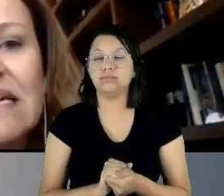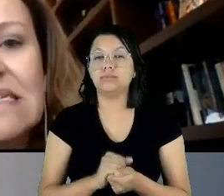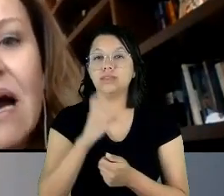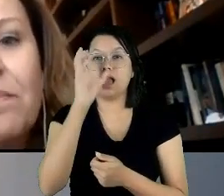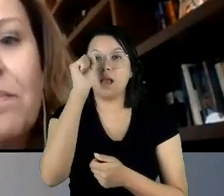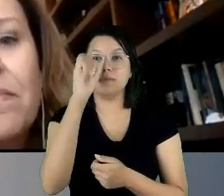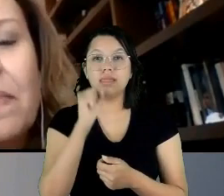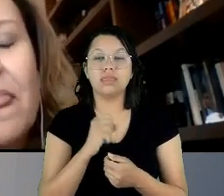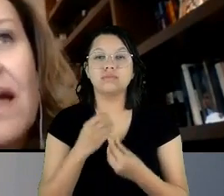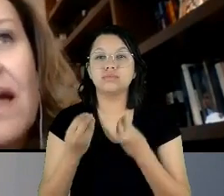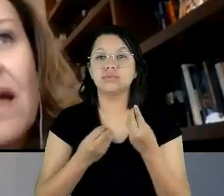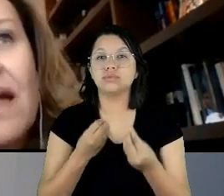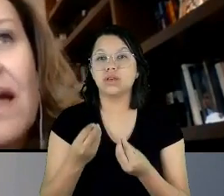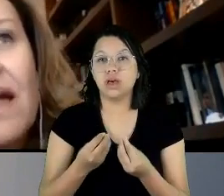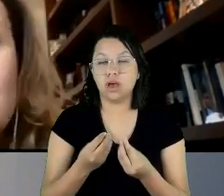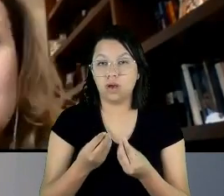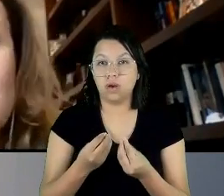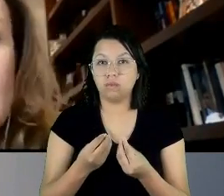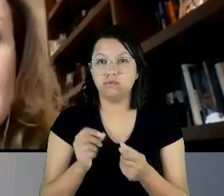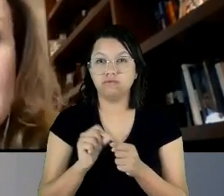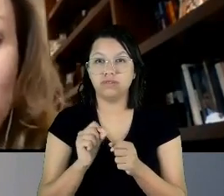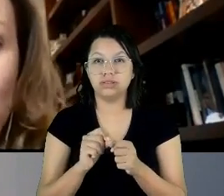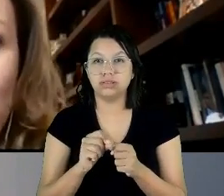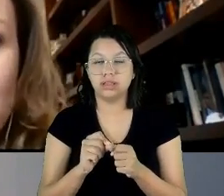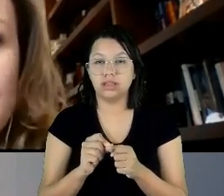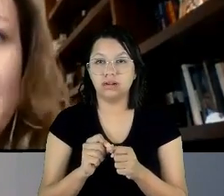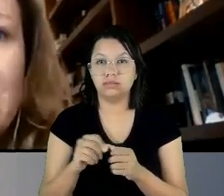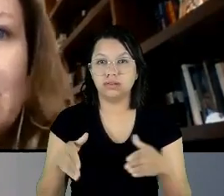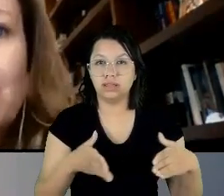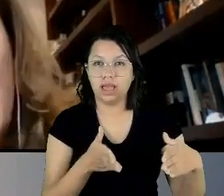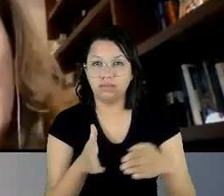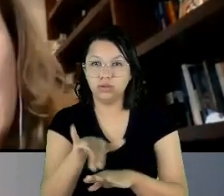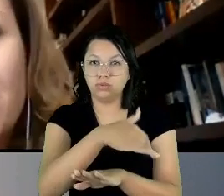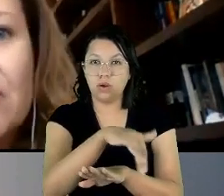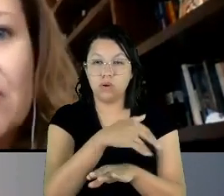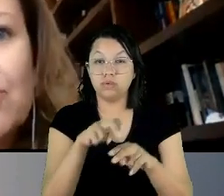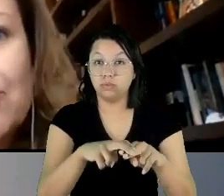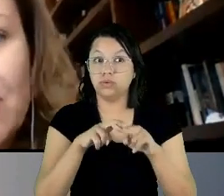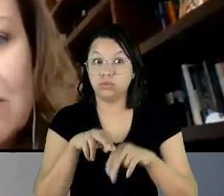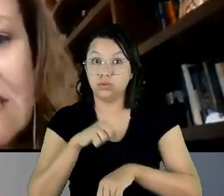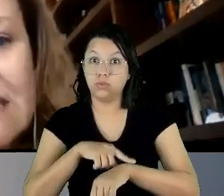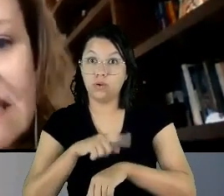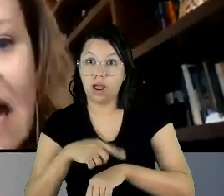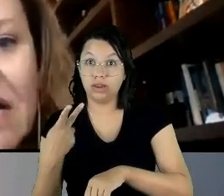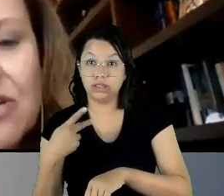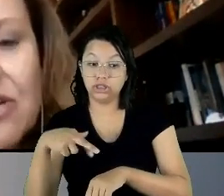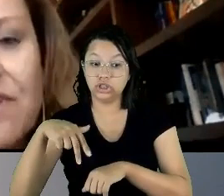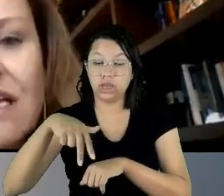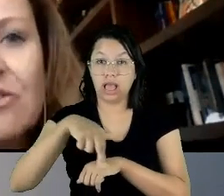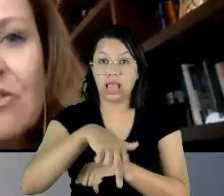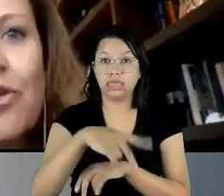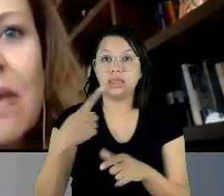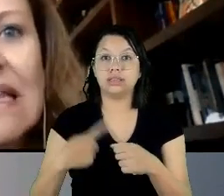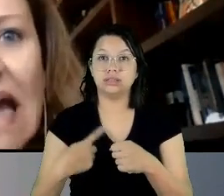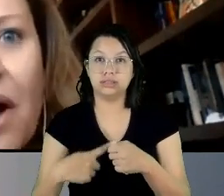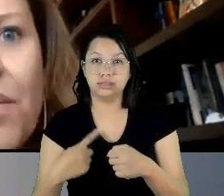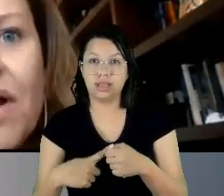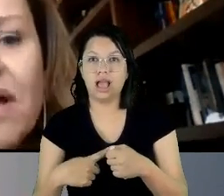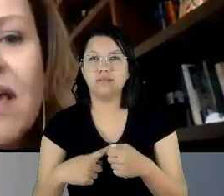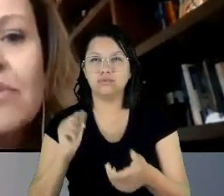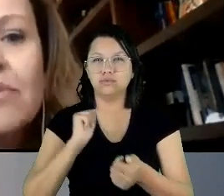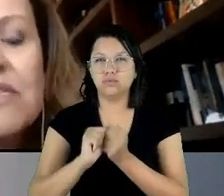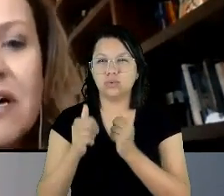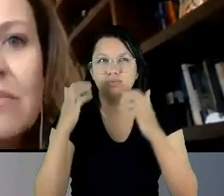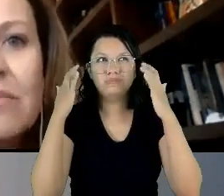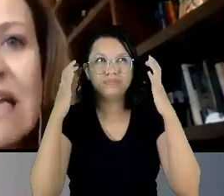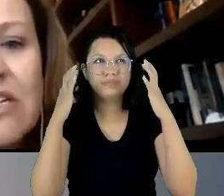Aprendemos a traçar trajetos mais seguros, a depender do horário em que nos deslocamos na cidade, em verdadeiro jogo mental,